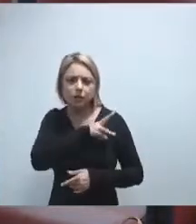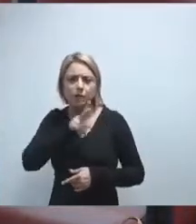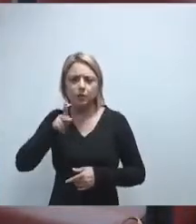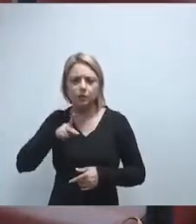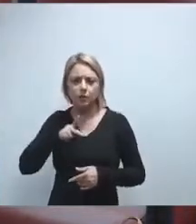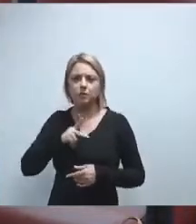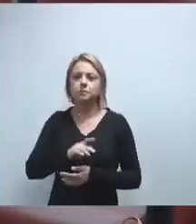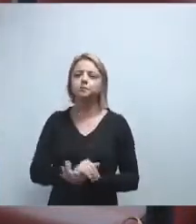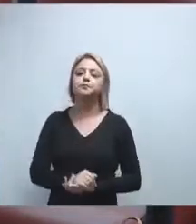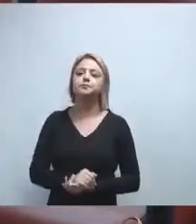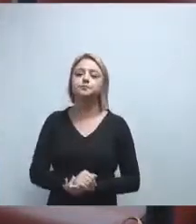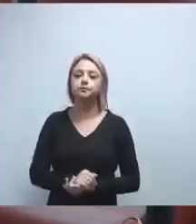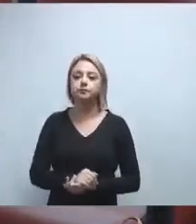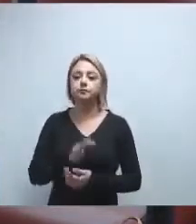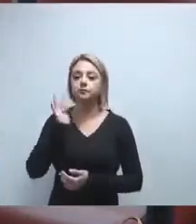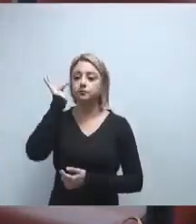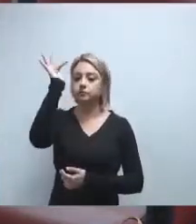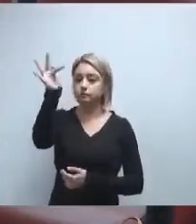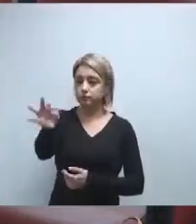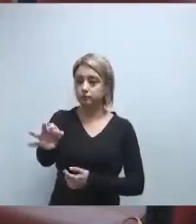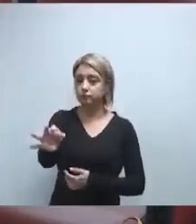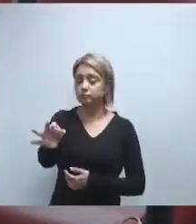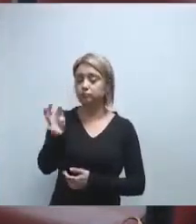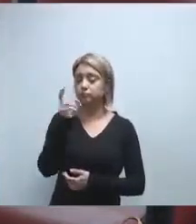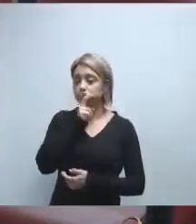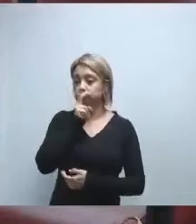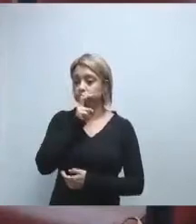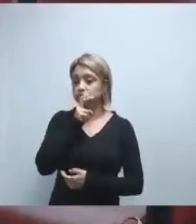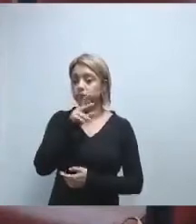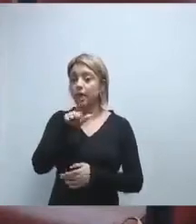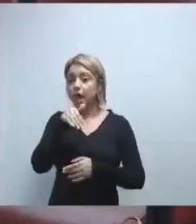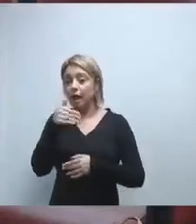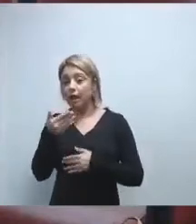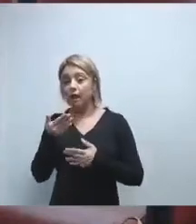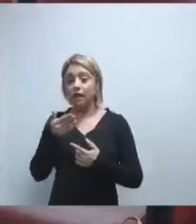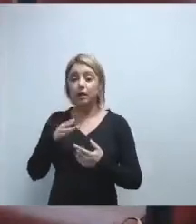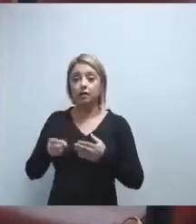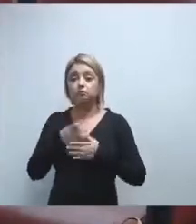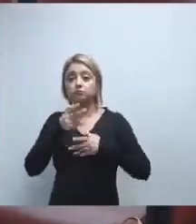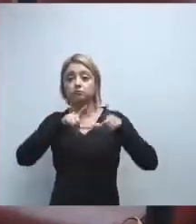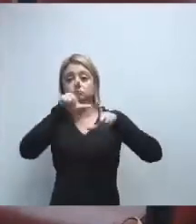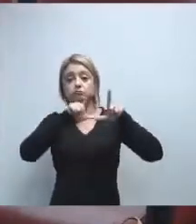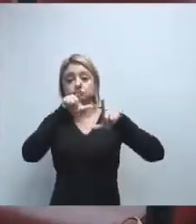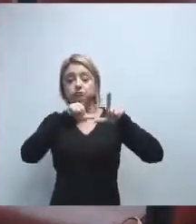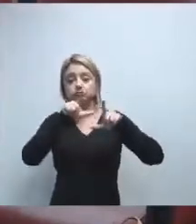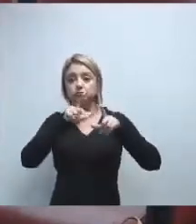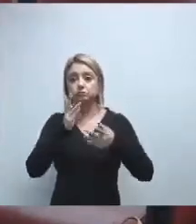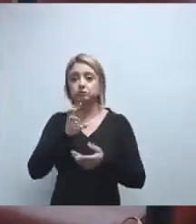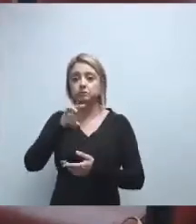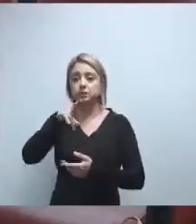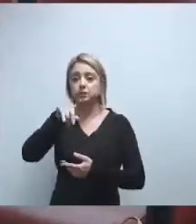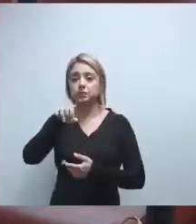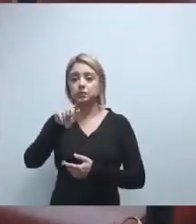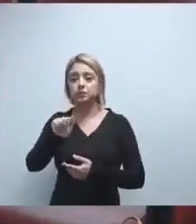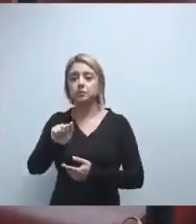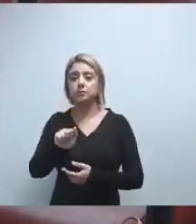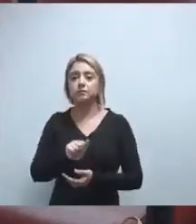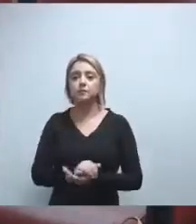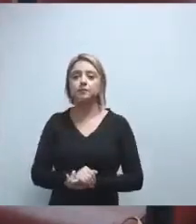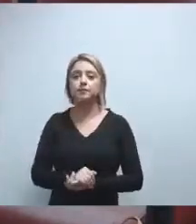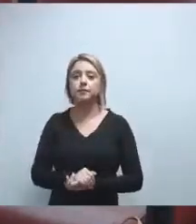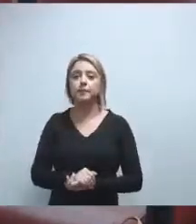vocês vêm pelo ministério público no futuro breve né além da superexposição na mídia já falada e